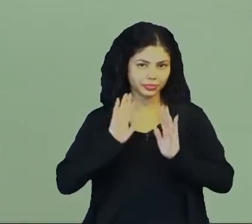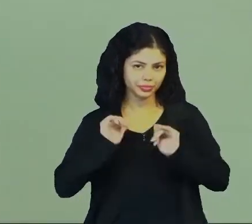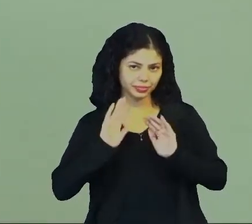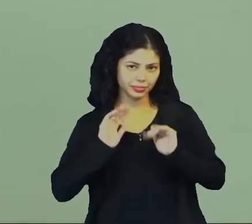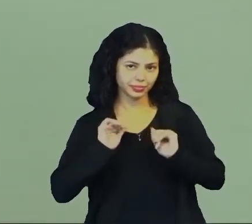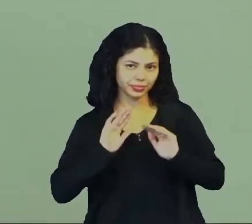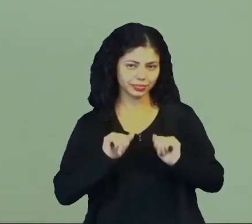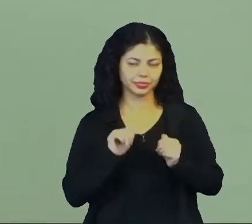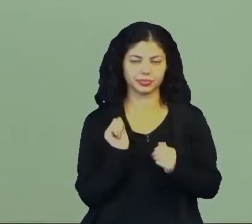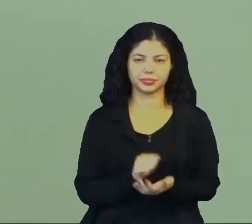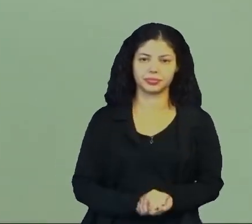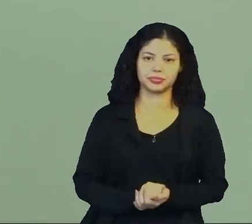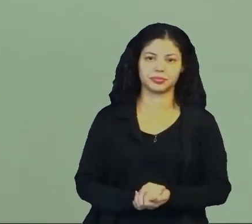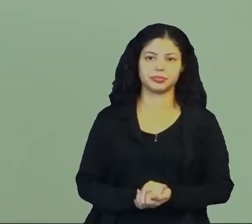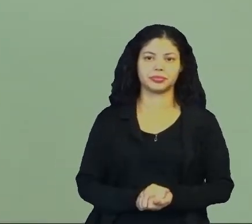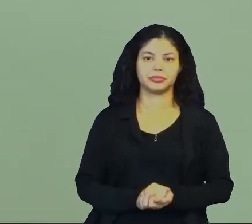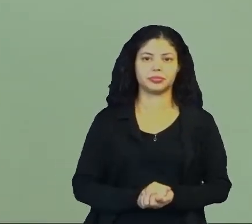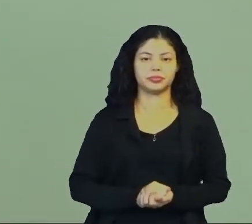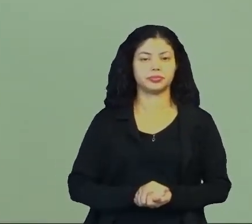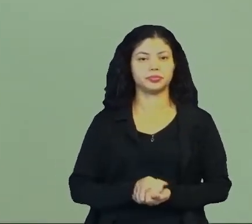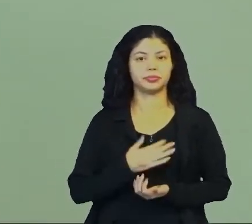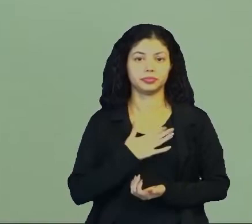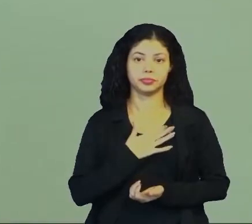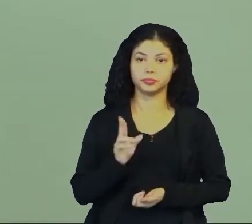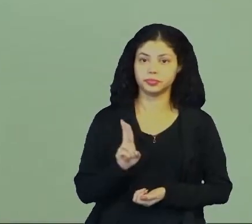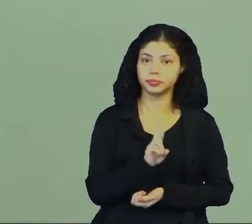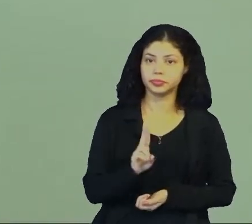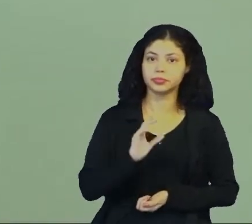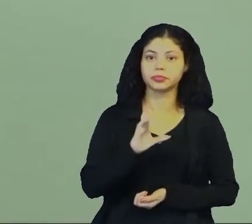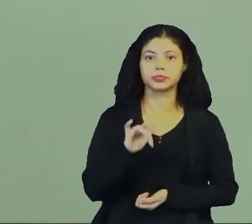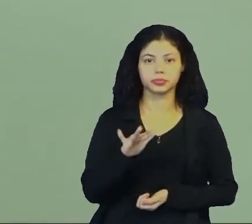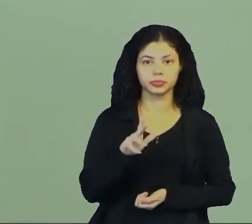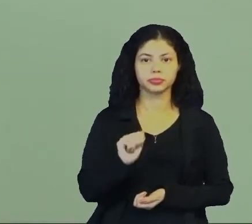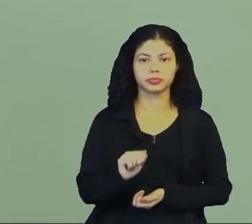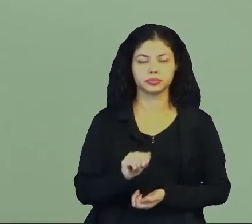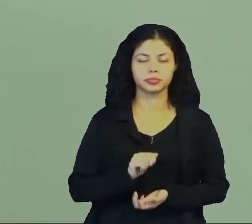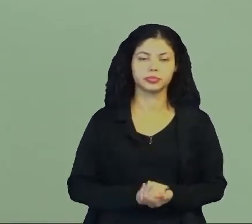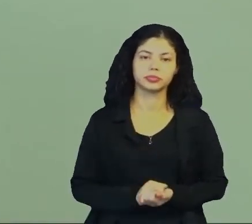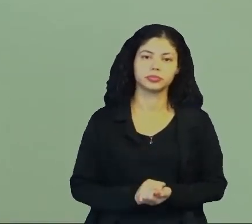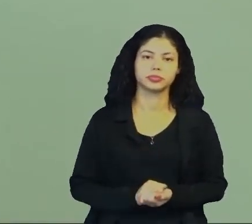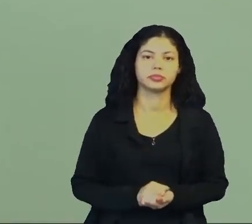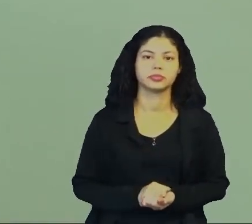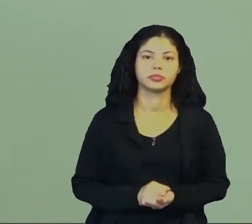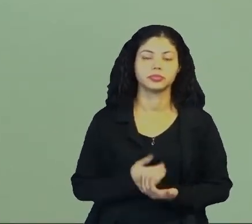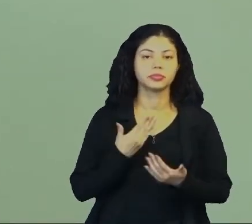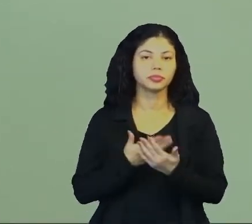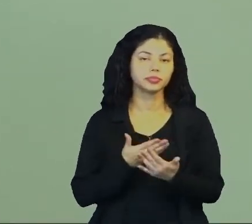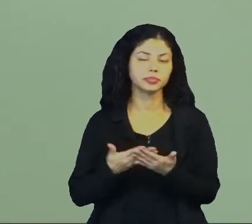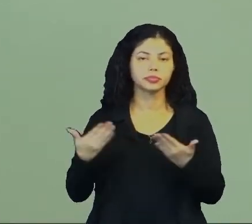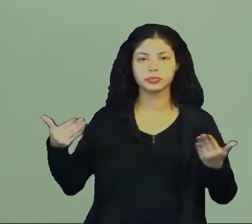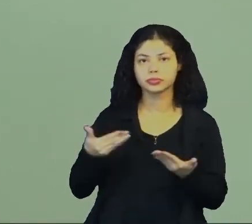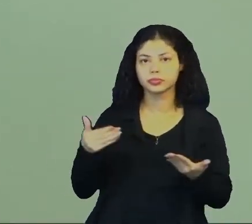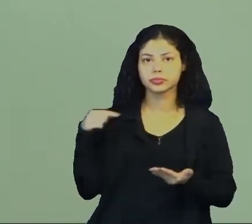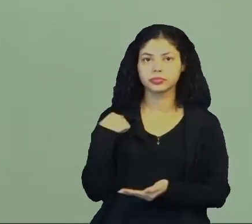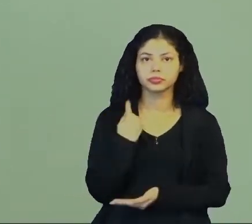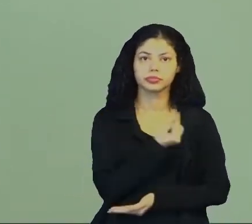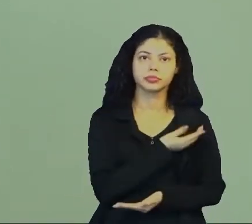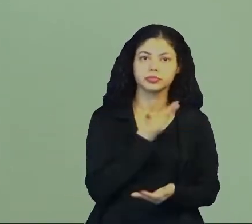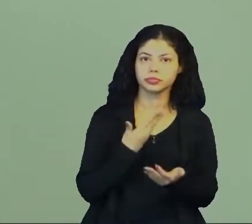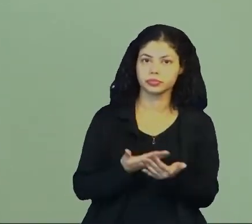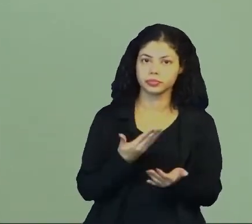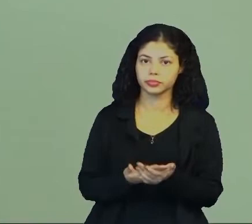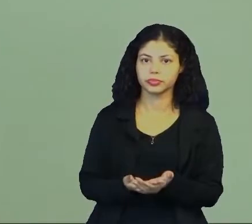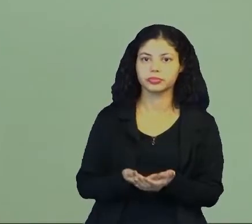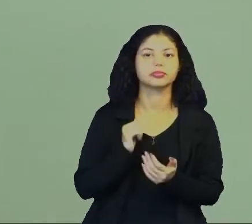Hello students, olá alunos, my name is Camila, meu nome é Camila, e na aula de hoje nós iremos estudar